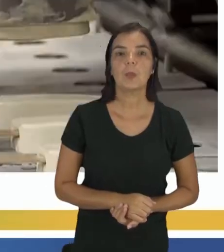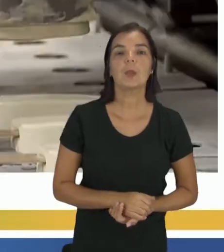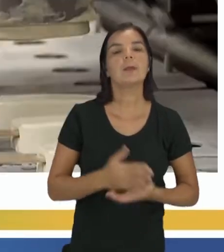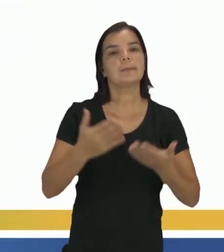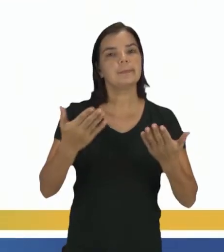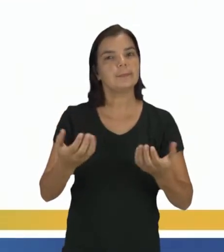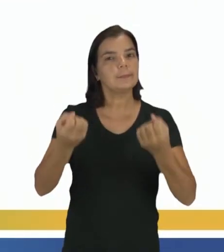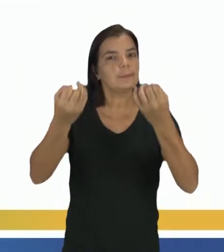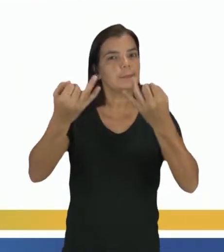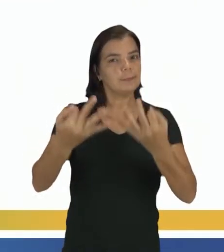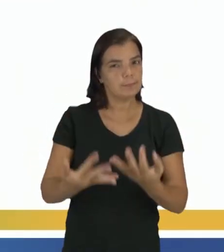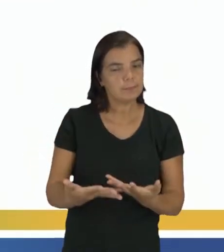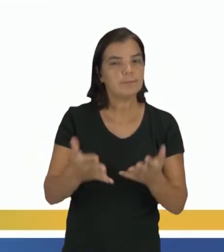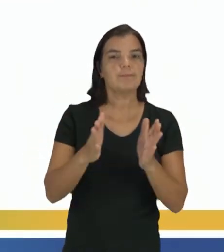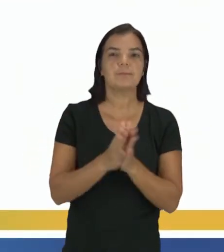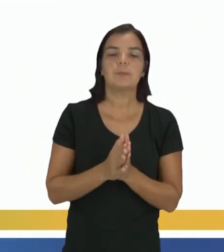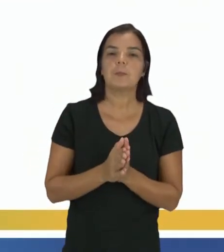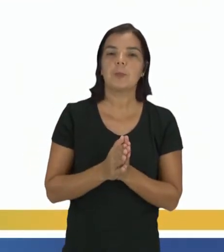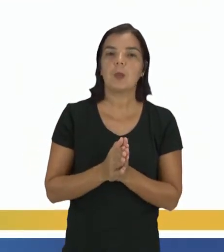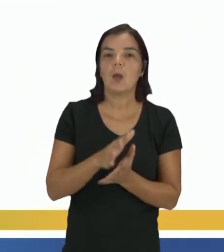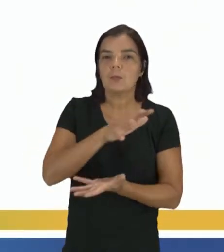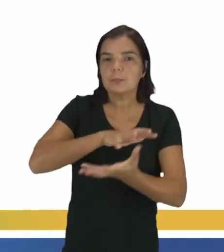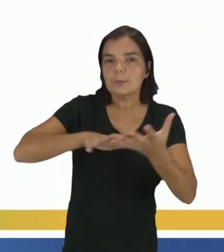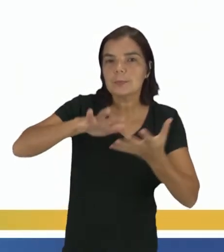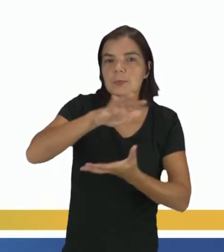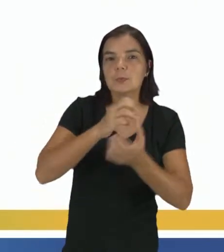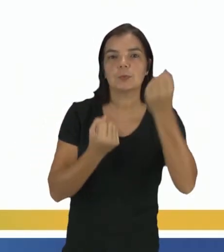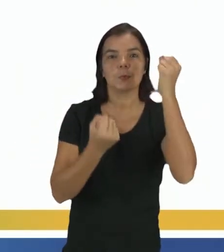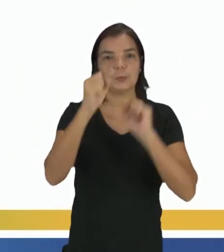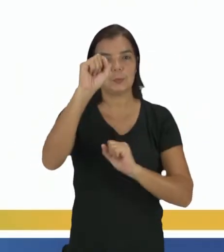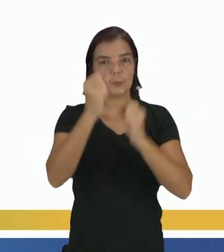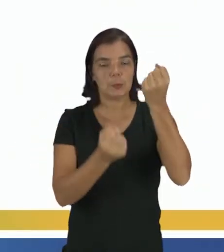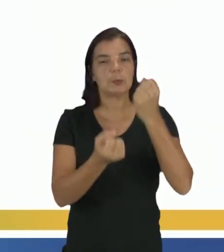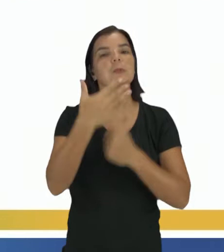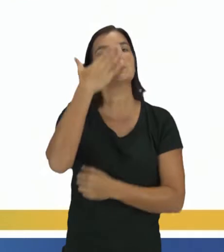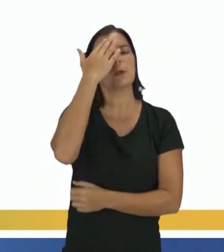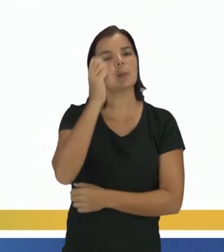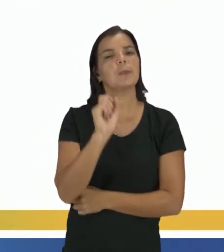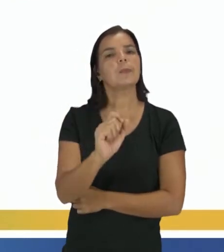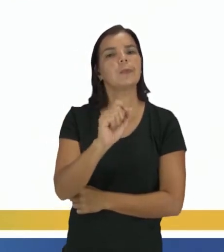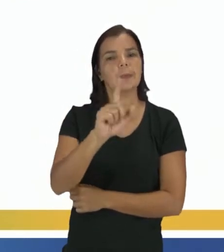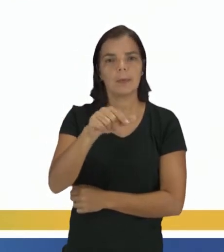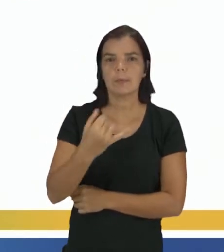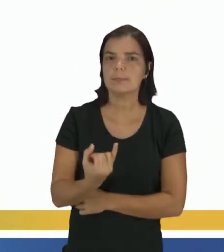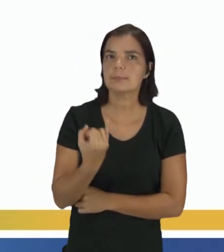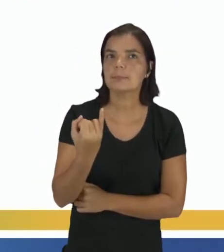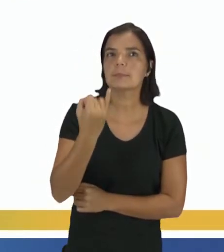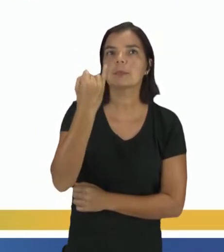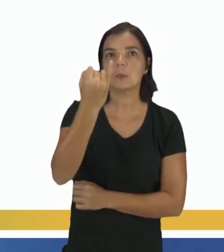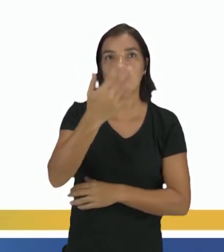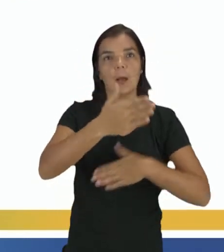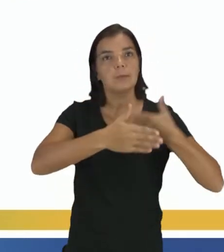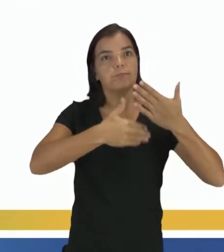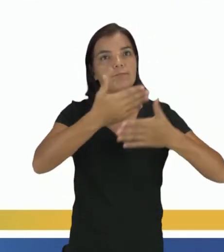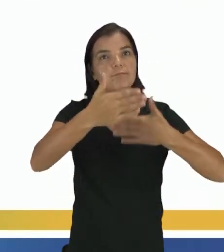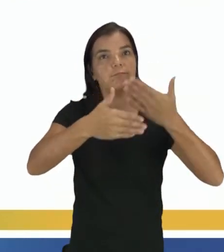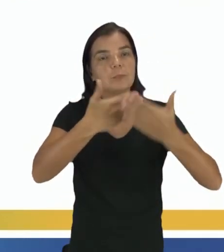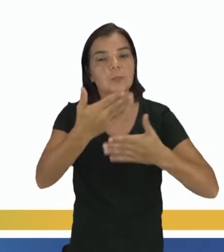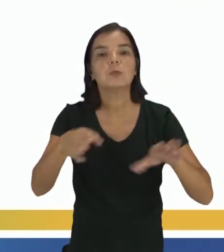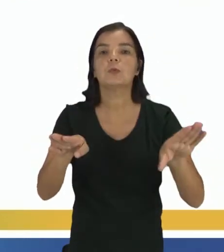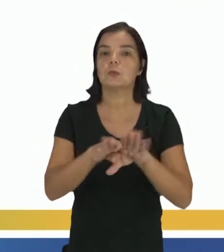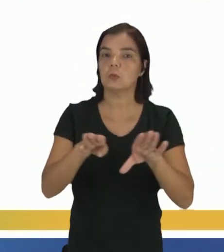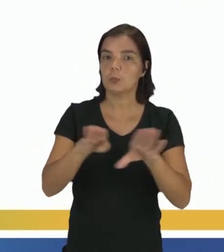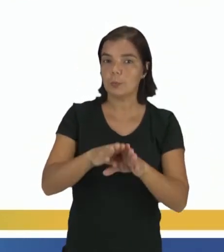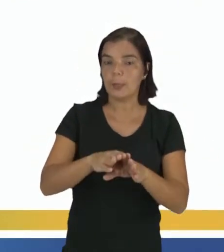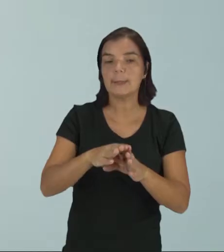Dado esse apanhado um pouco sobre as revoluções industriais, nós sabemos que elas foram importantes para a transformação e para o processo